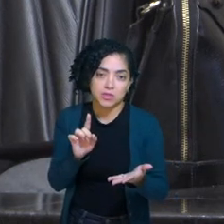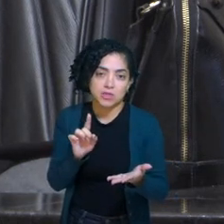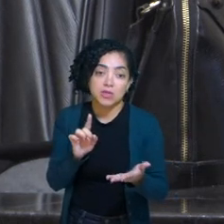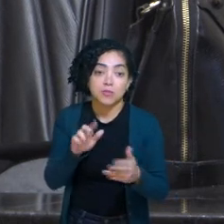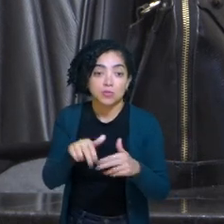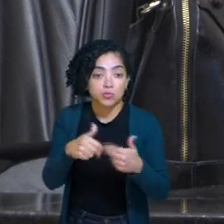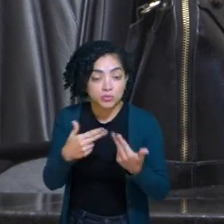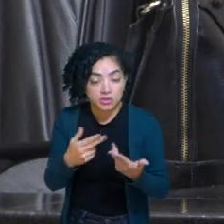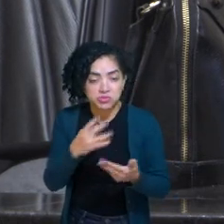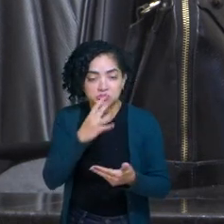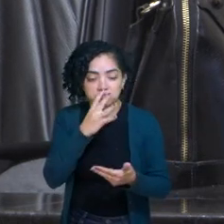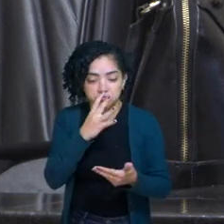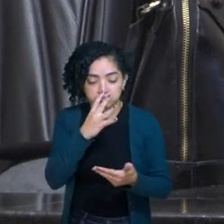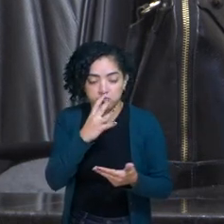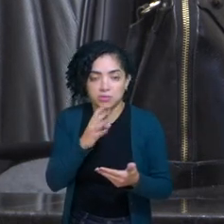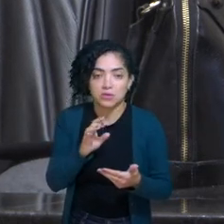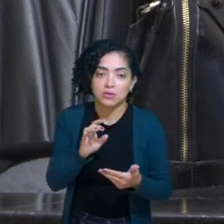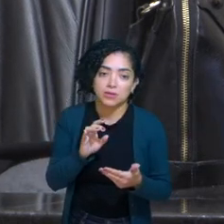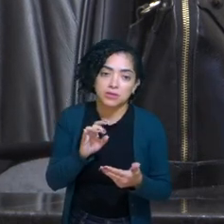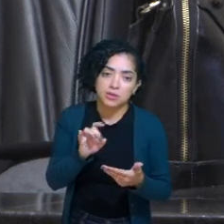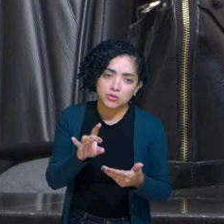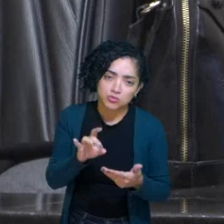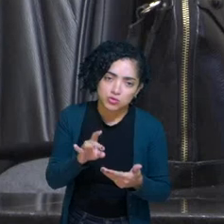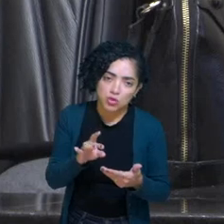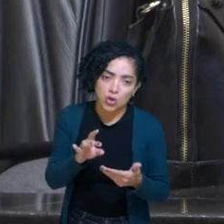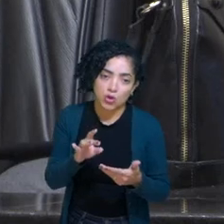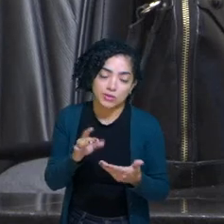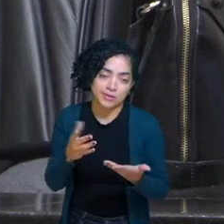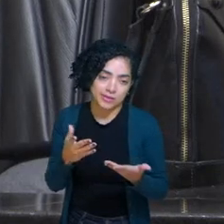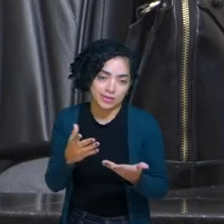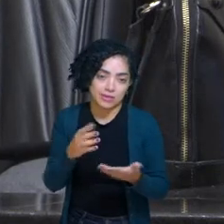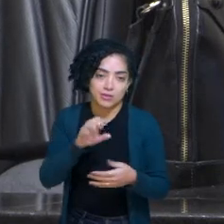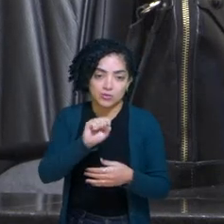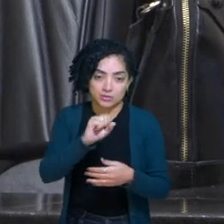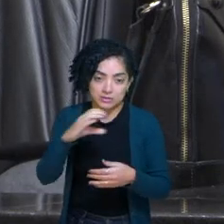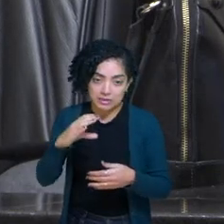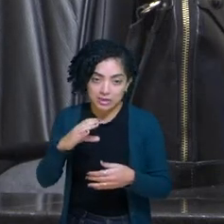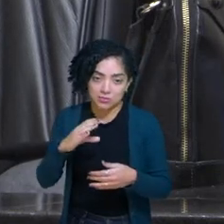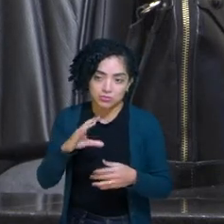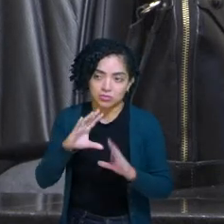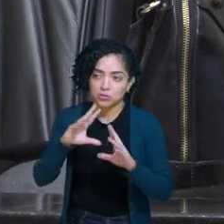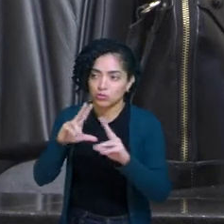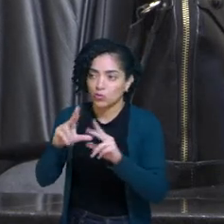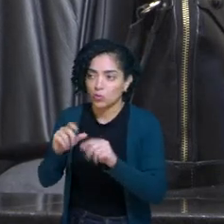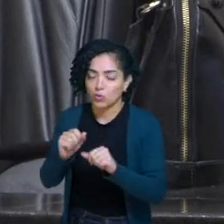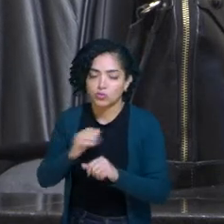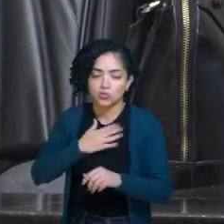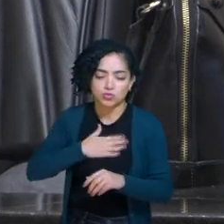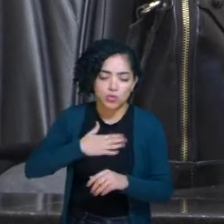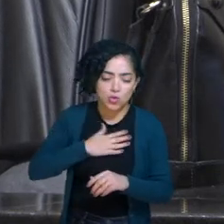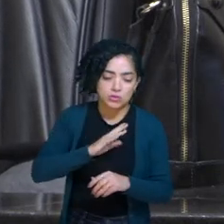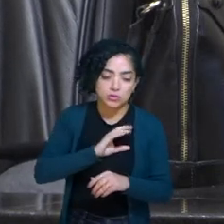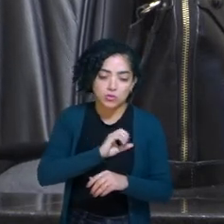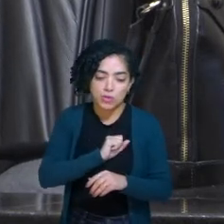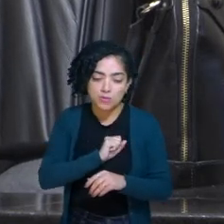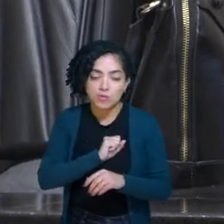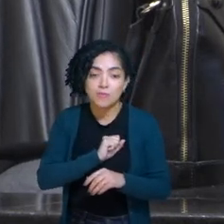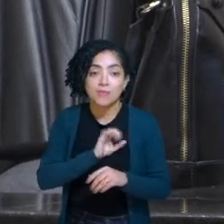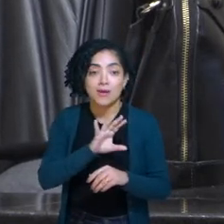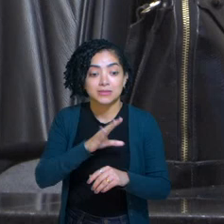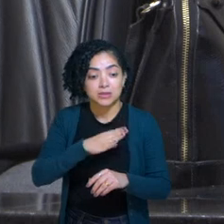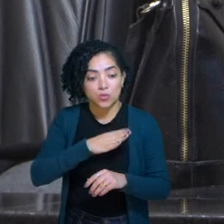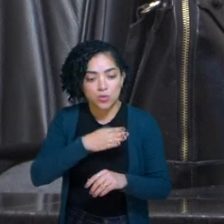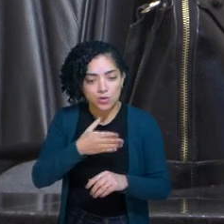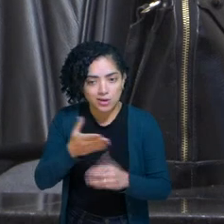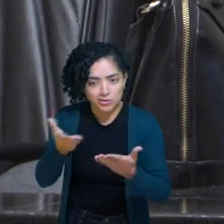admiração não só obviamente por Santa Catarina que é um estado que a gente ama né Mas pela sua coragem de trazer esse debate aqui